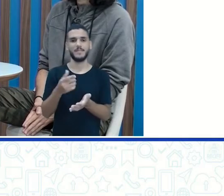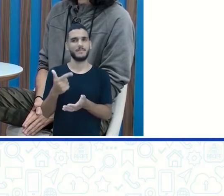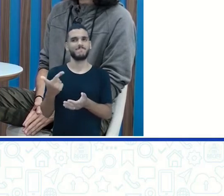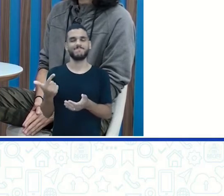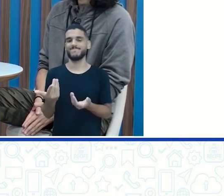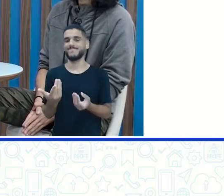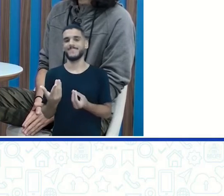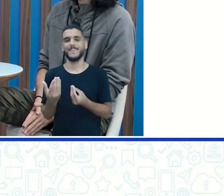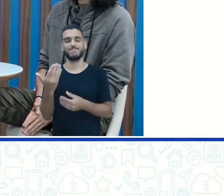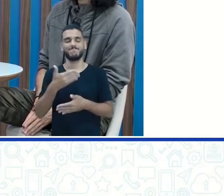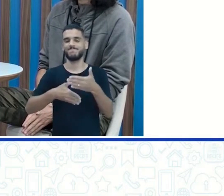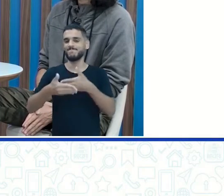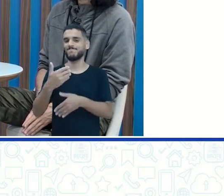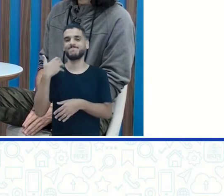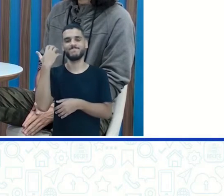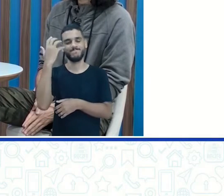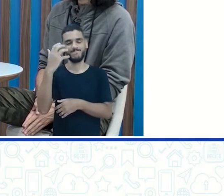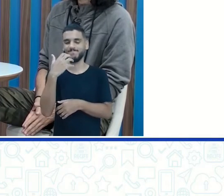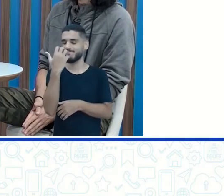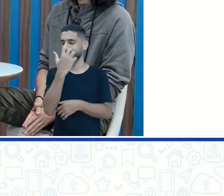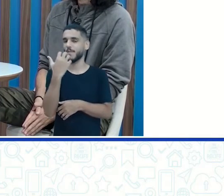vivência de música, né?